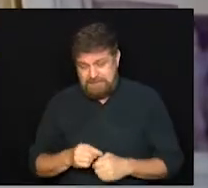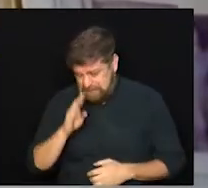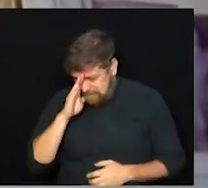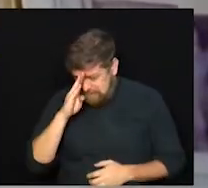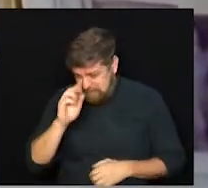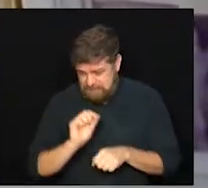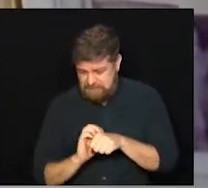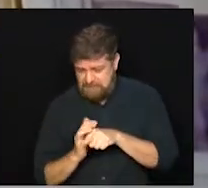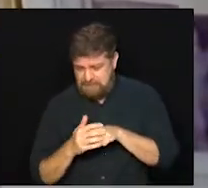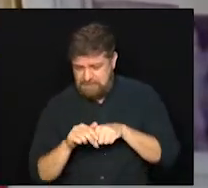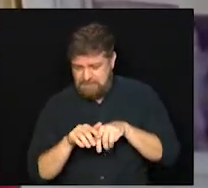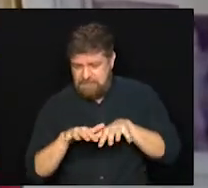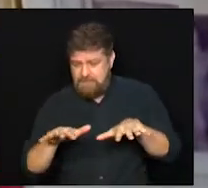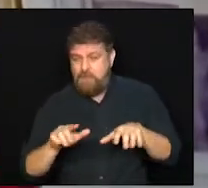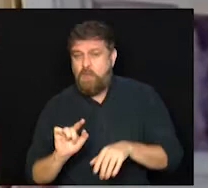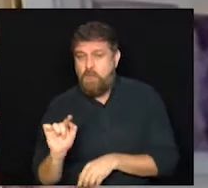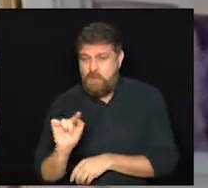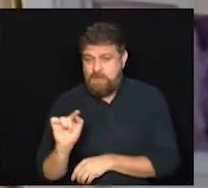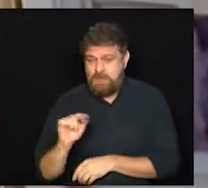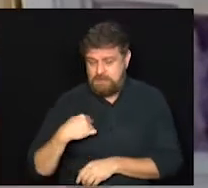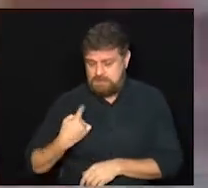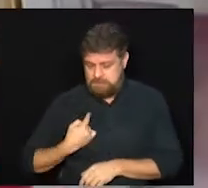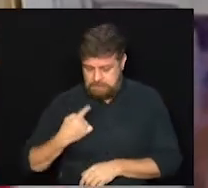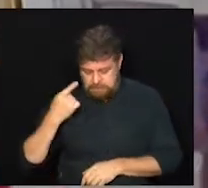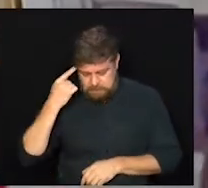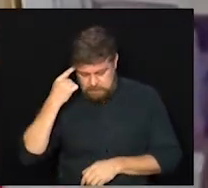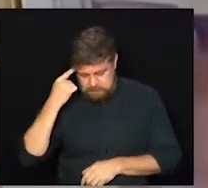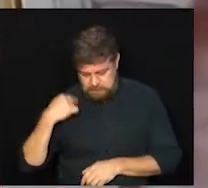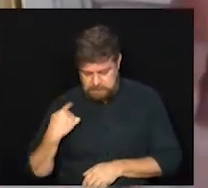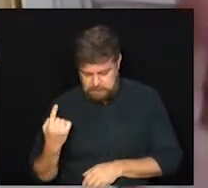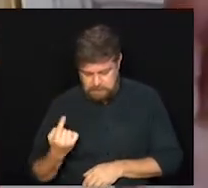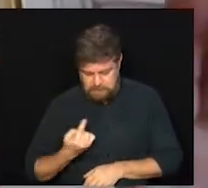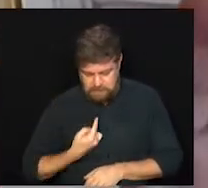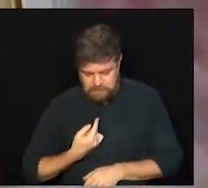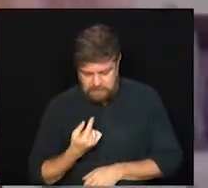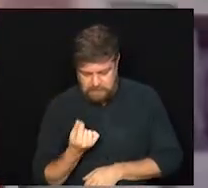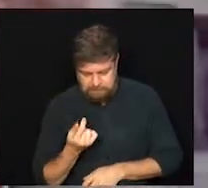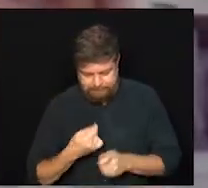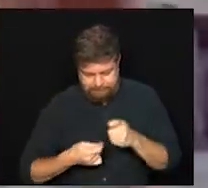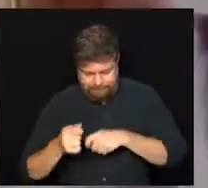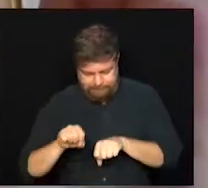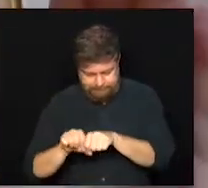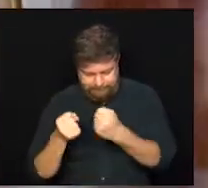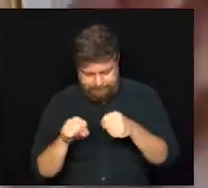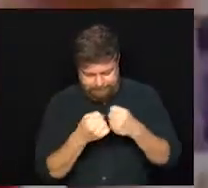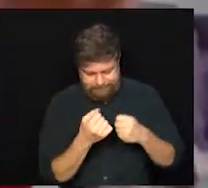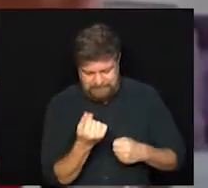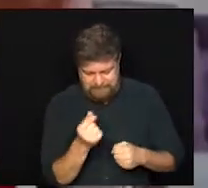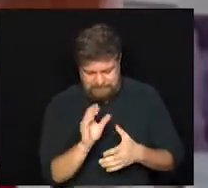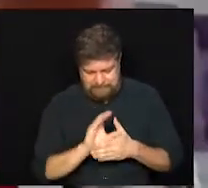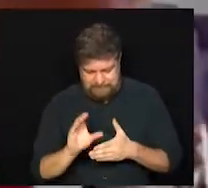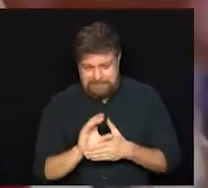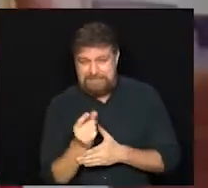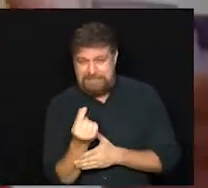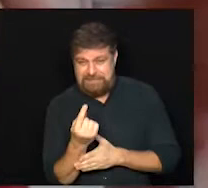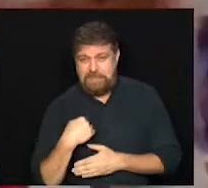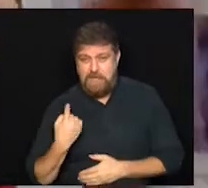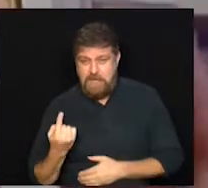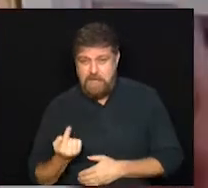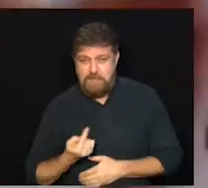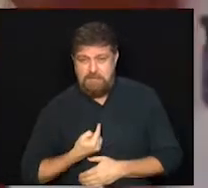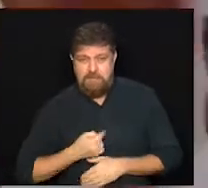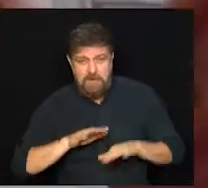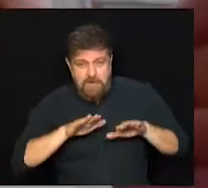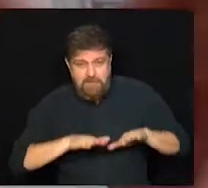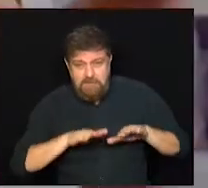para nós foi: se a gente estiver numa baita crise financeira, não importa o que aconteça, nós vamos preservar aquele